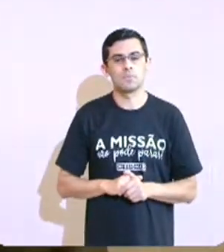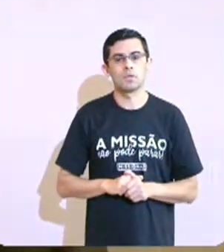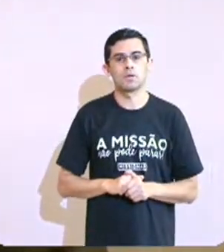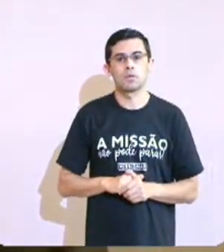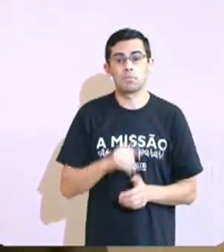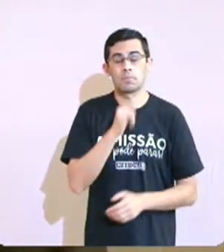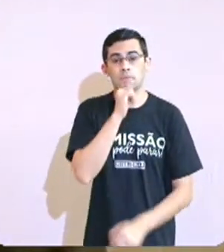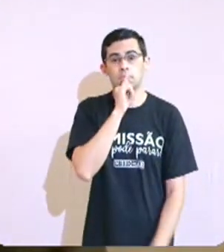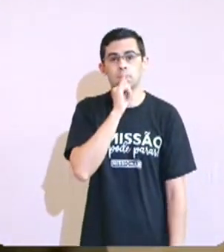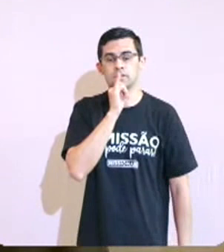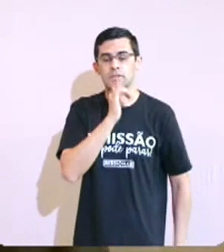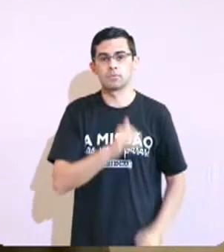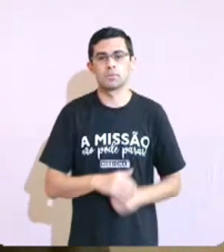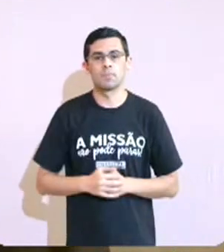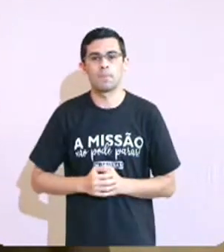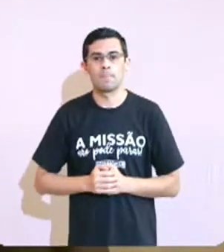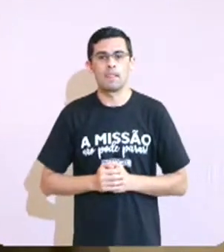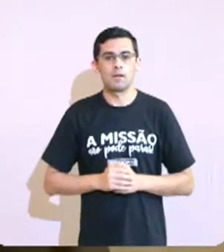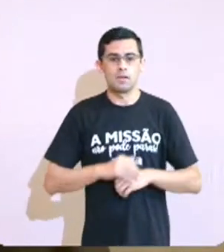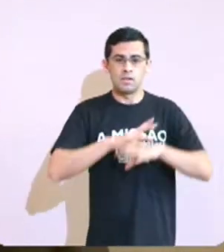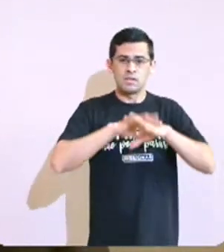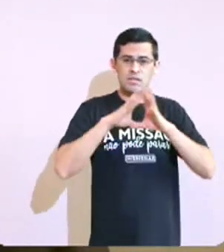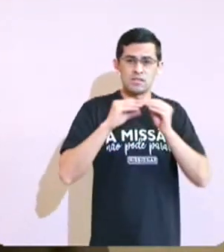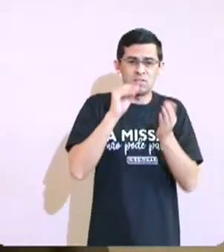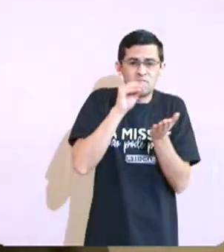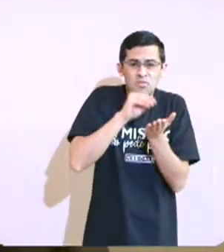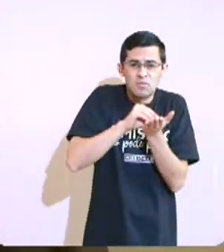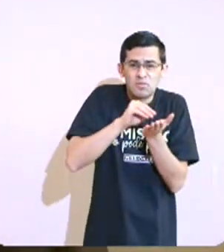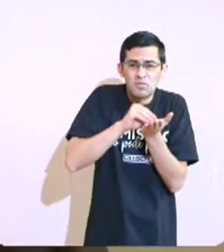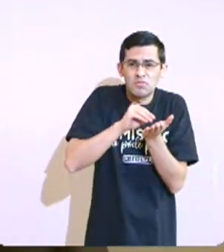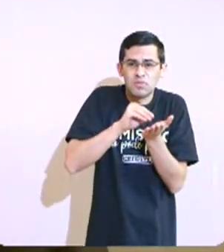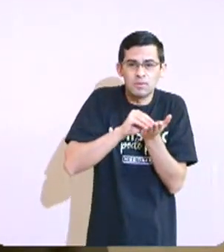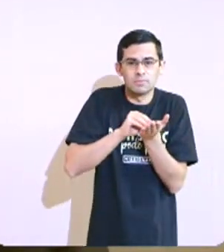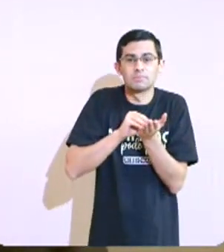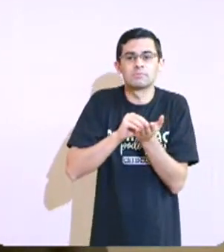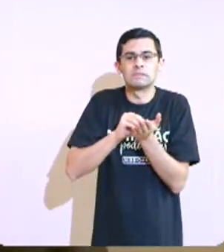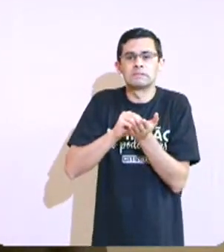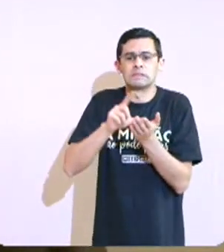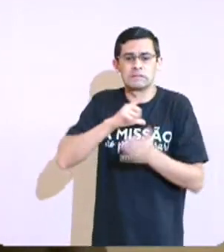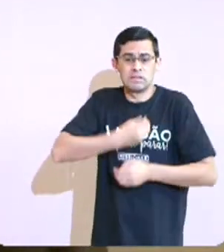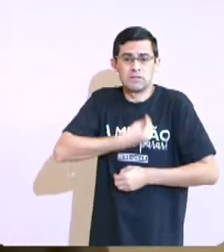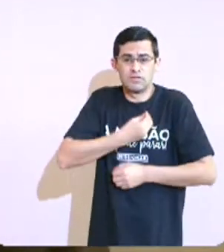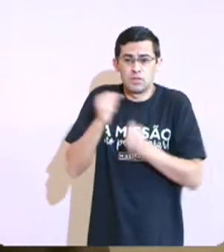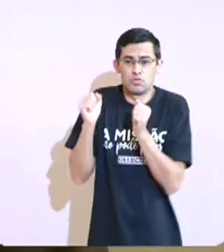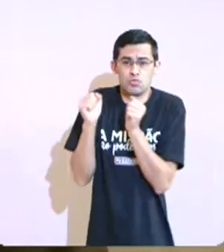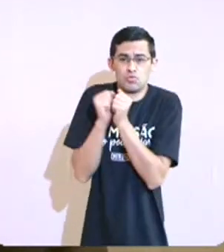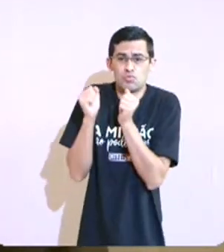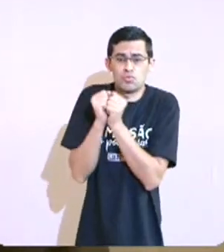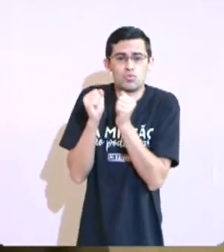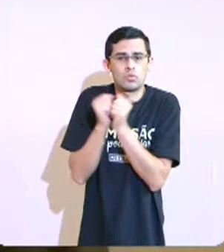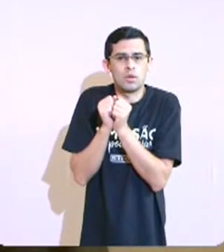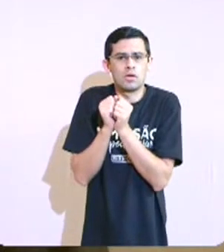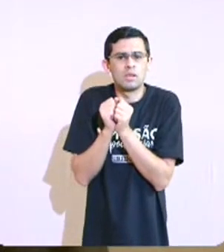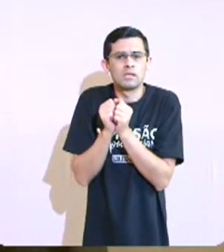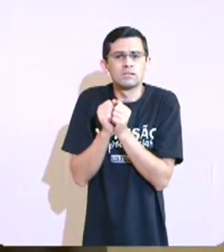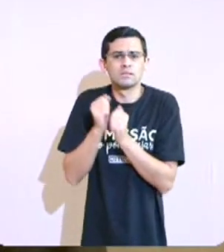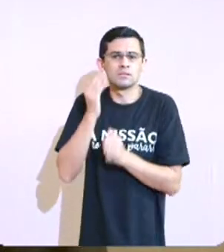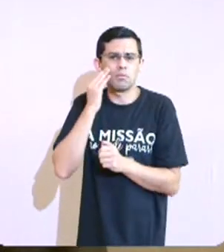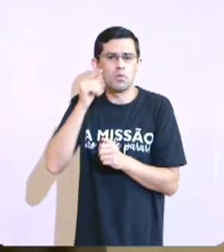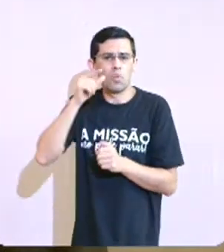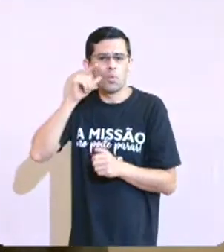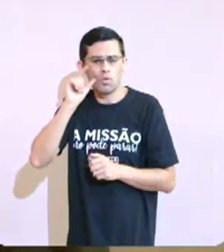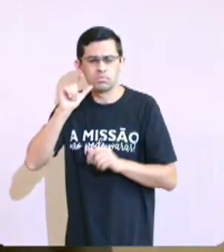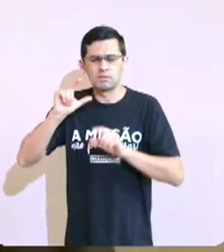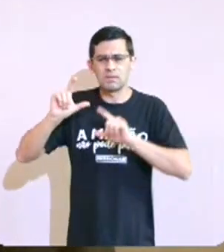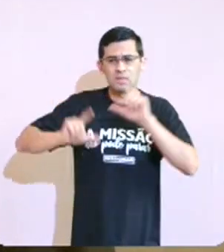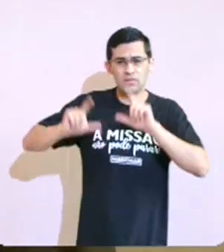Por exemplo, enfermidade da falta de pertencimento. Pessoas jogadas. Veja bem, ontem saiu no relatório na